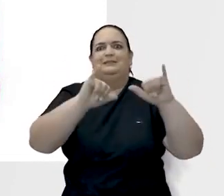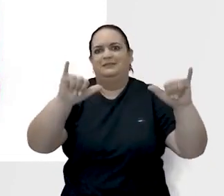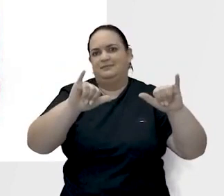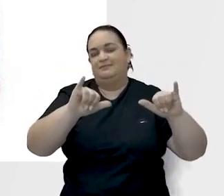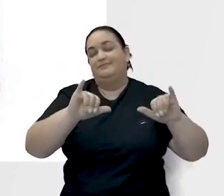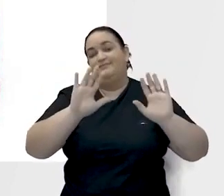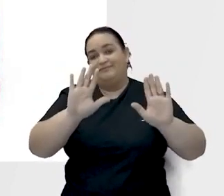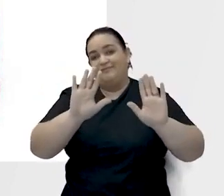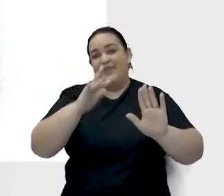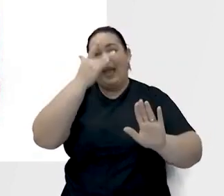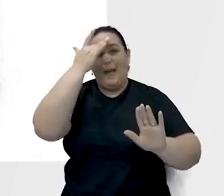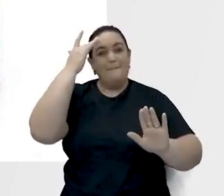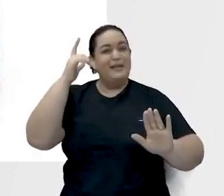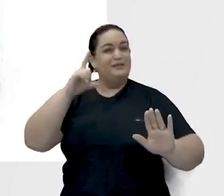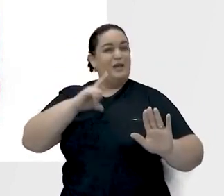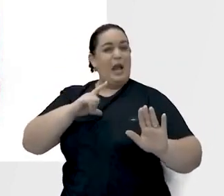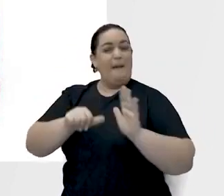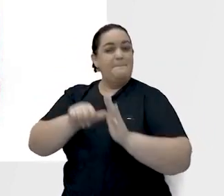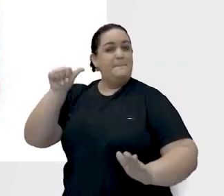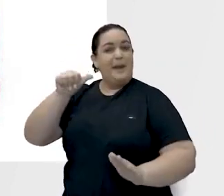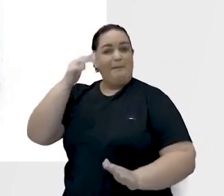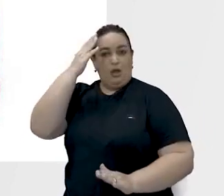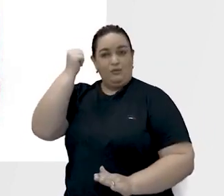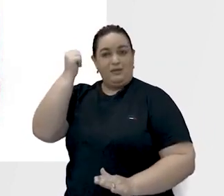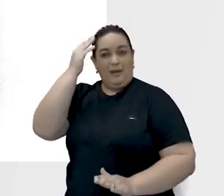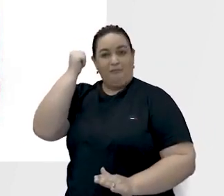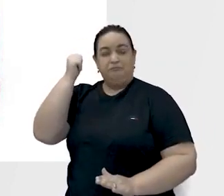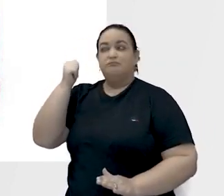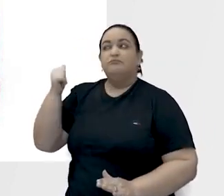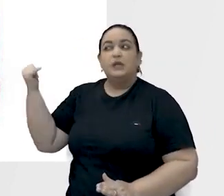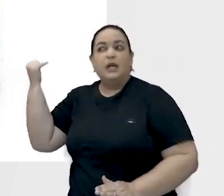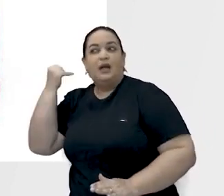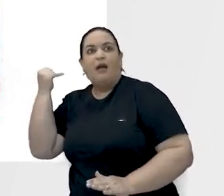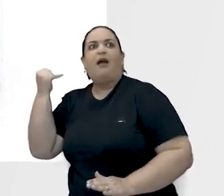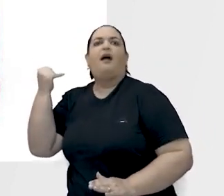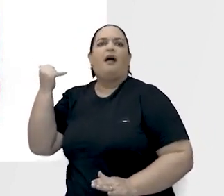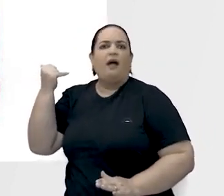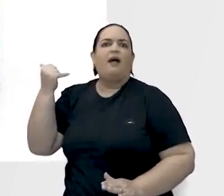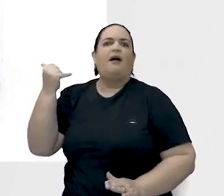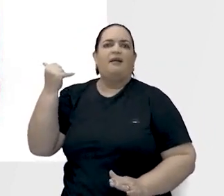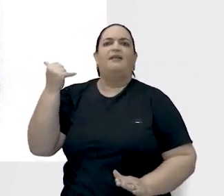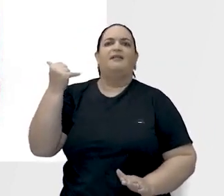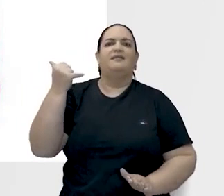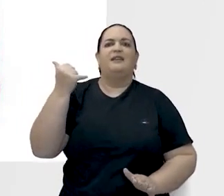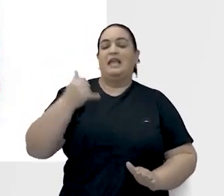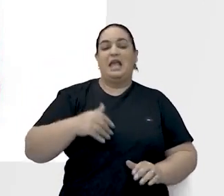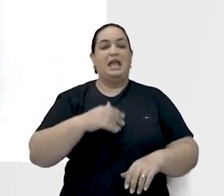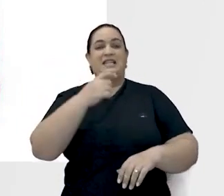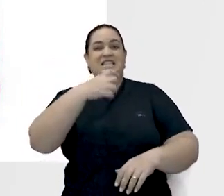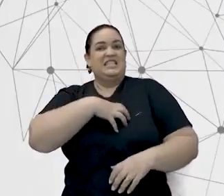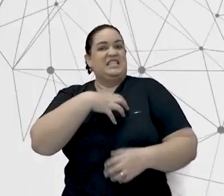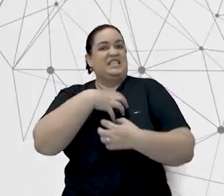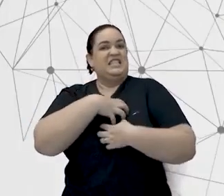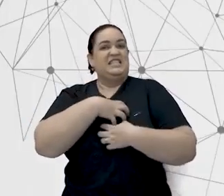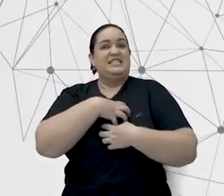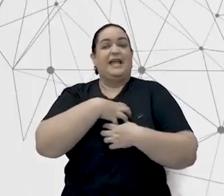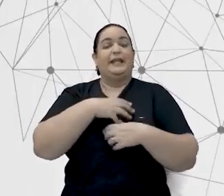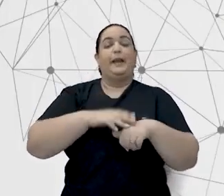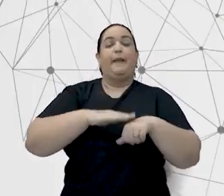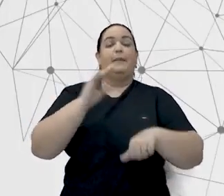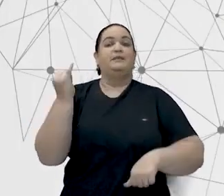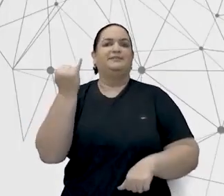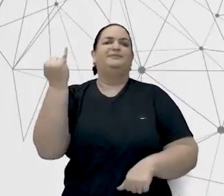informação se sente privilegiado mais que os outros por ter essa informação. Só